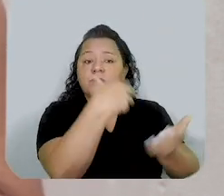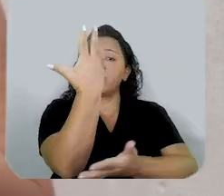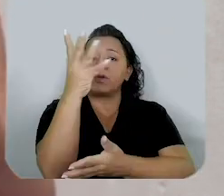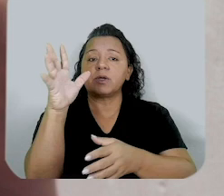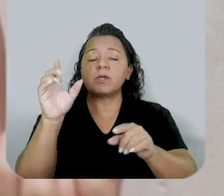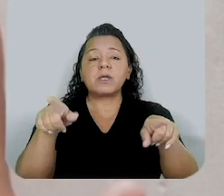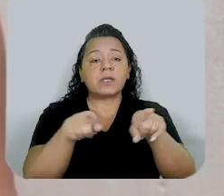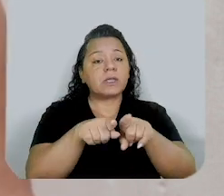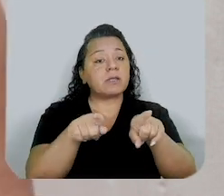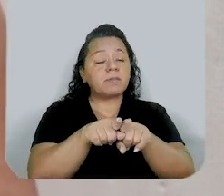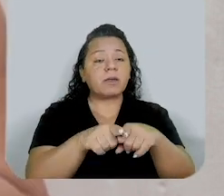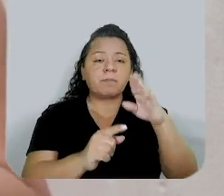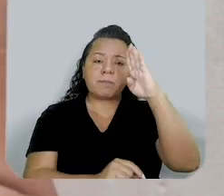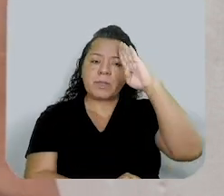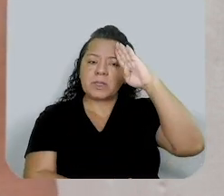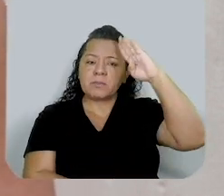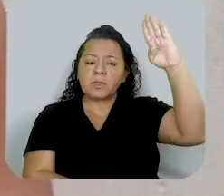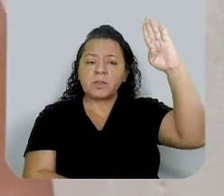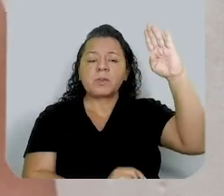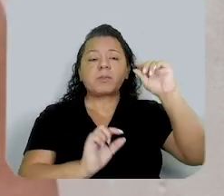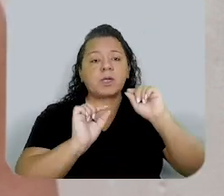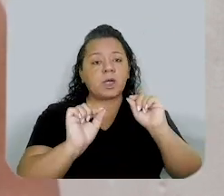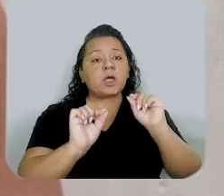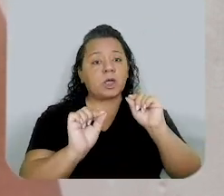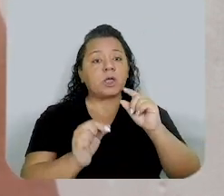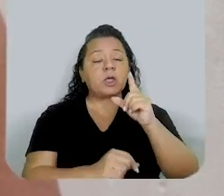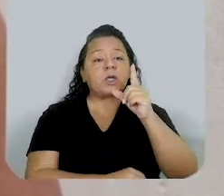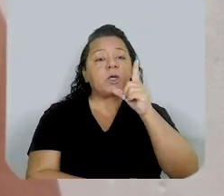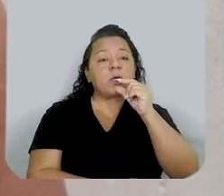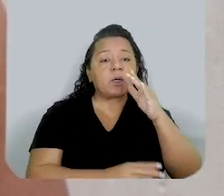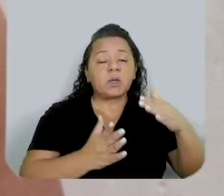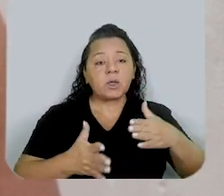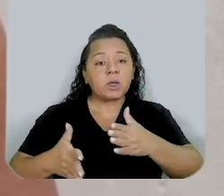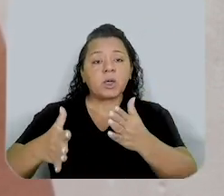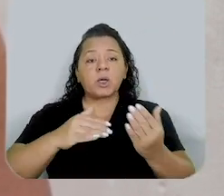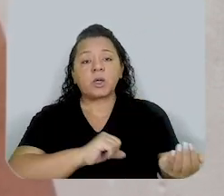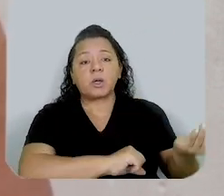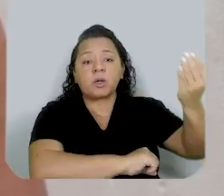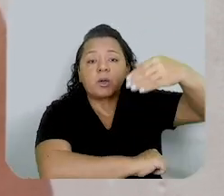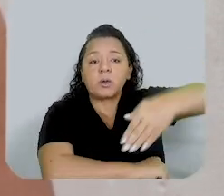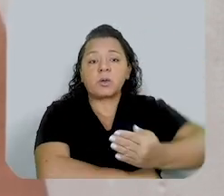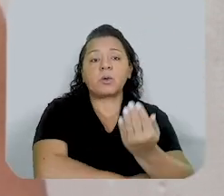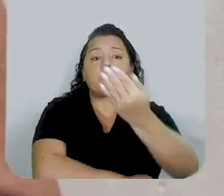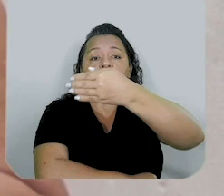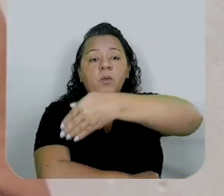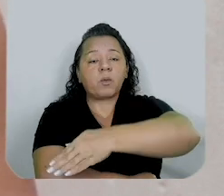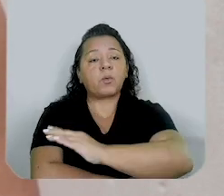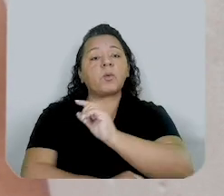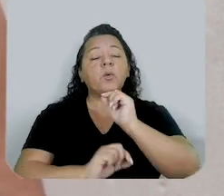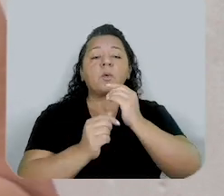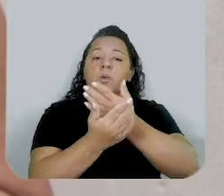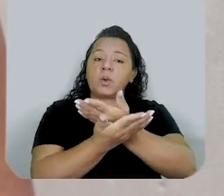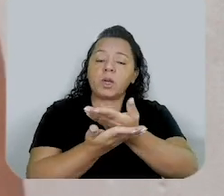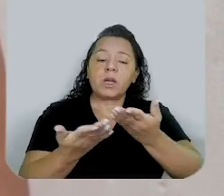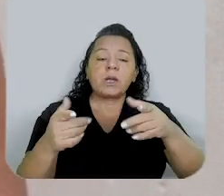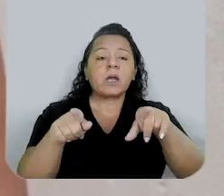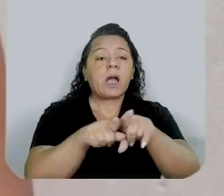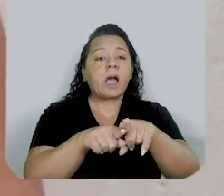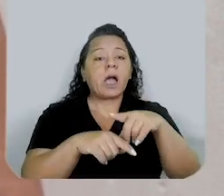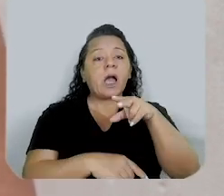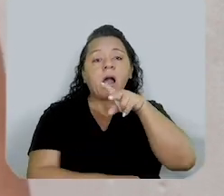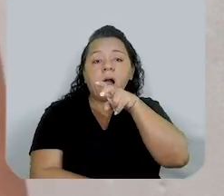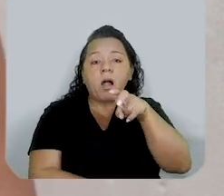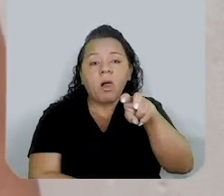boto, a cobra, até mesmo essas emboazinhas. Então, por essas coisas